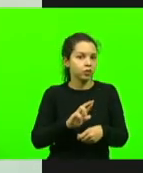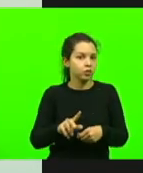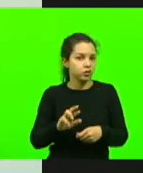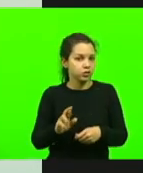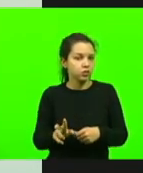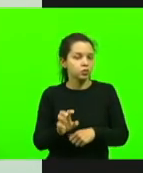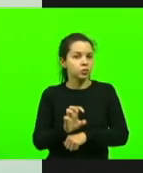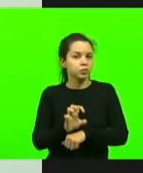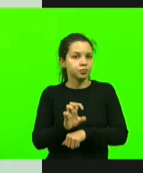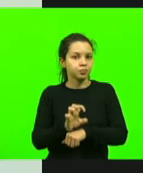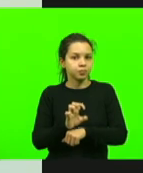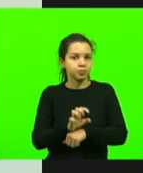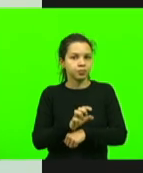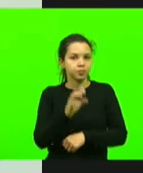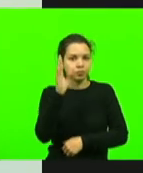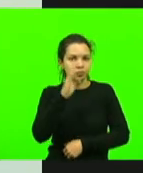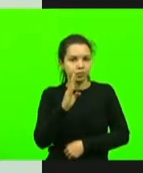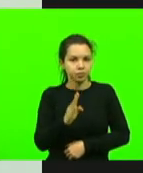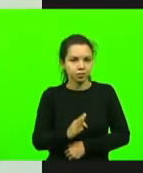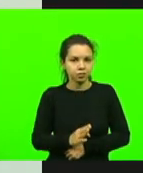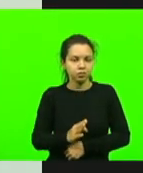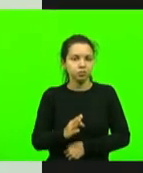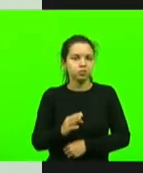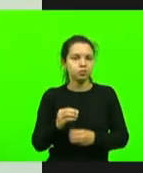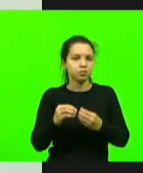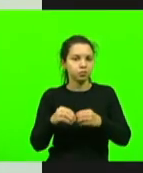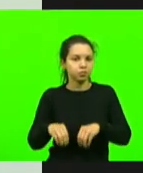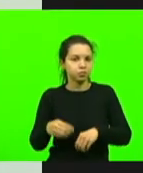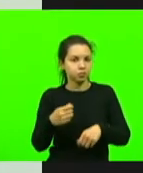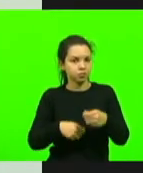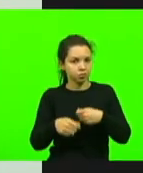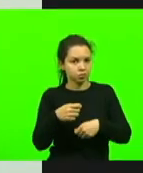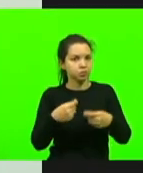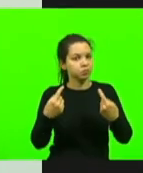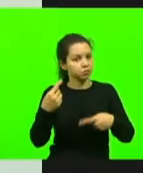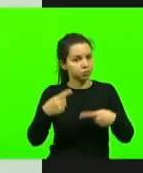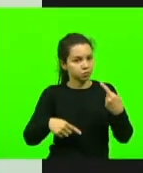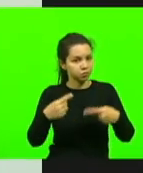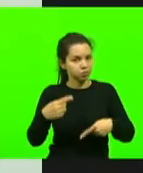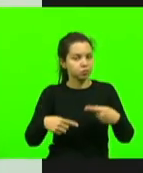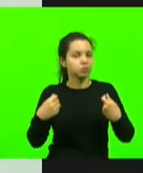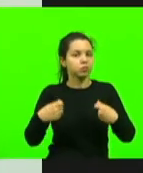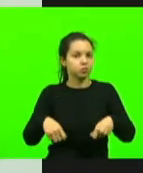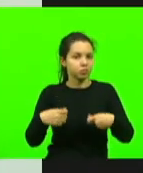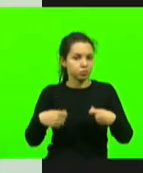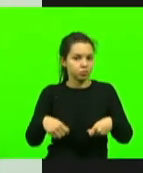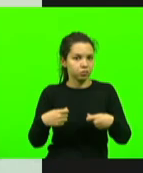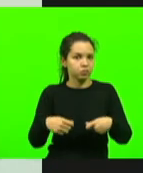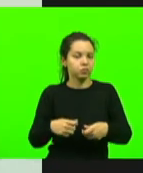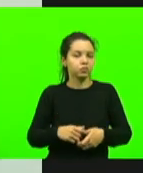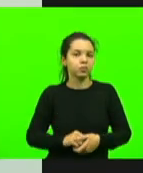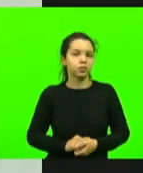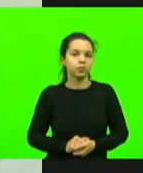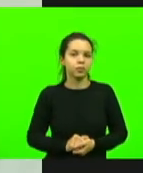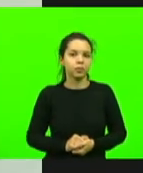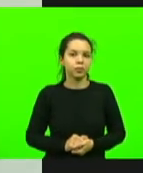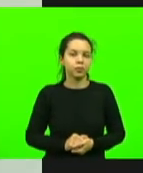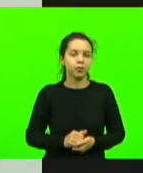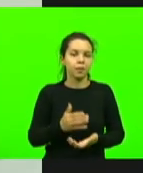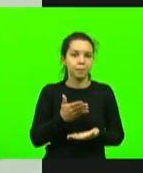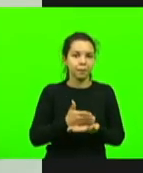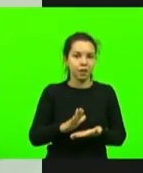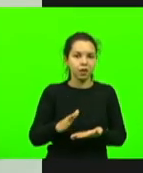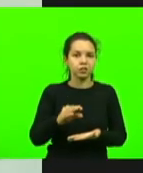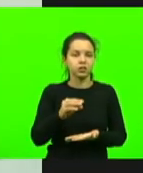brasileiro interferir na economia e discutir abertamente isso é transformar parte da